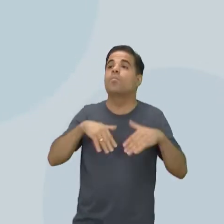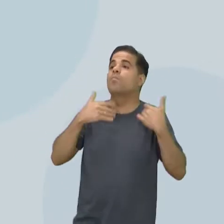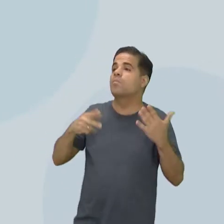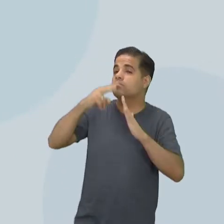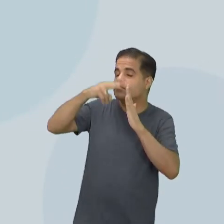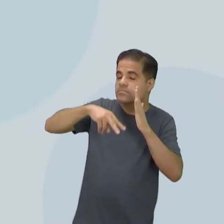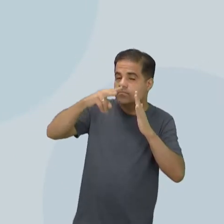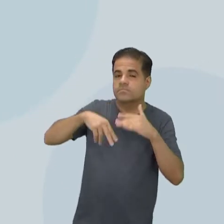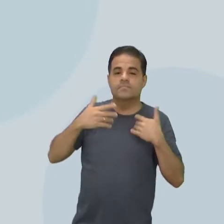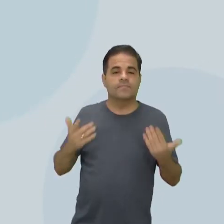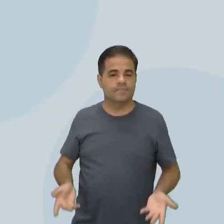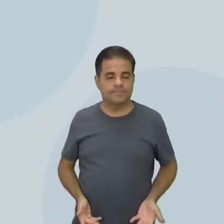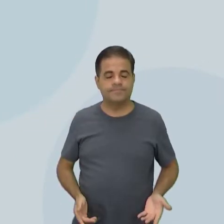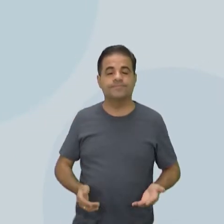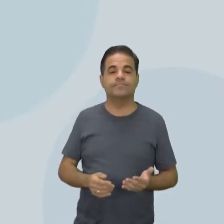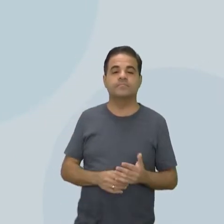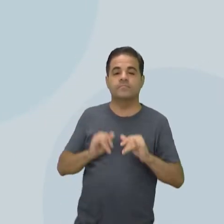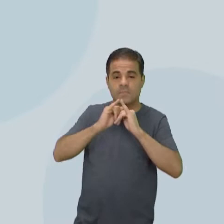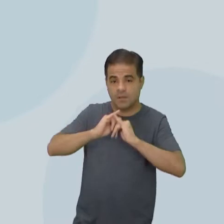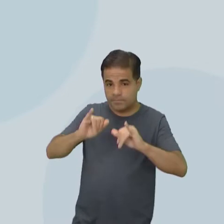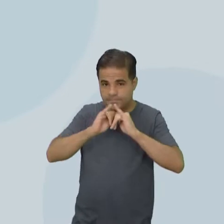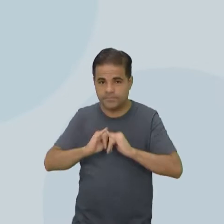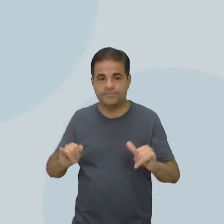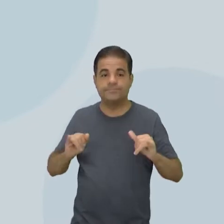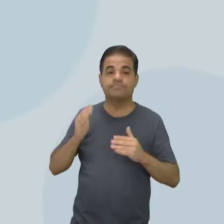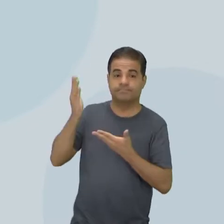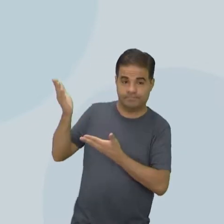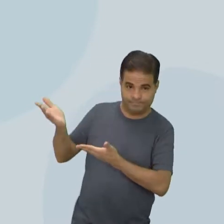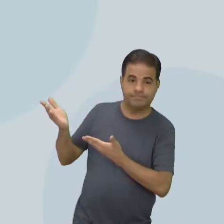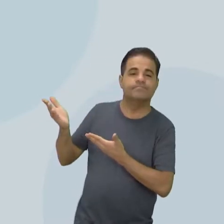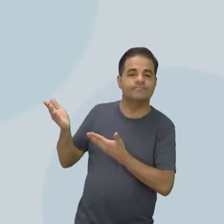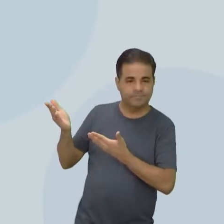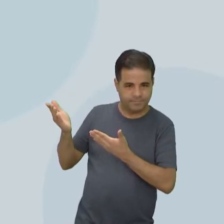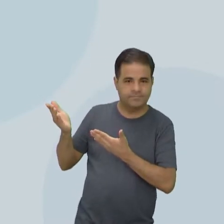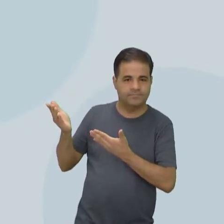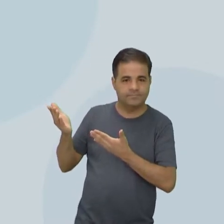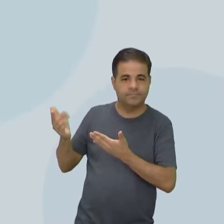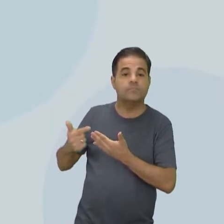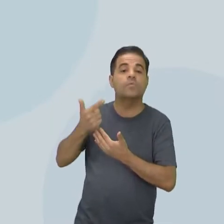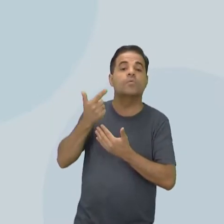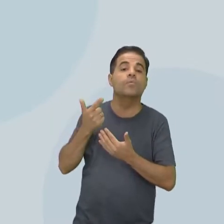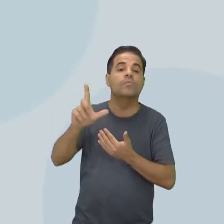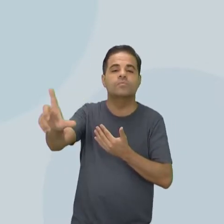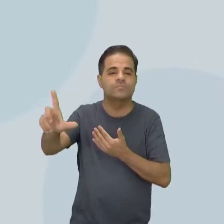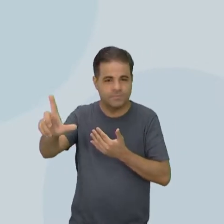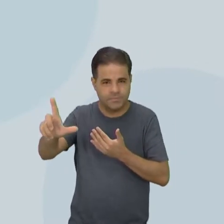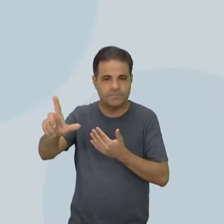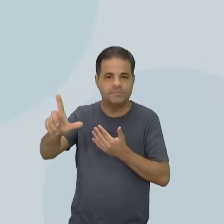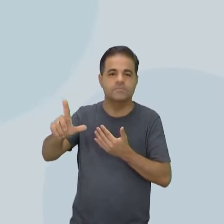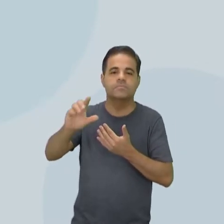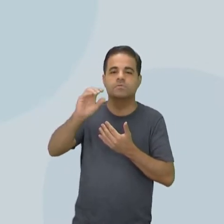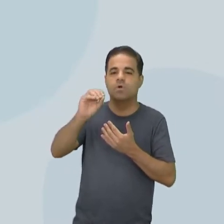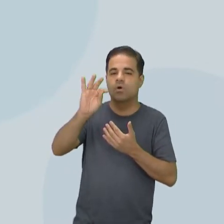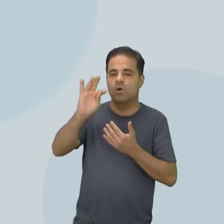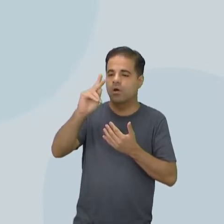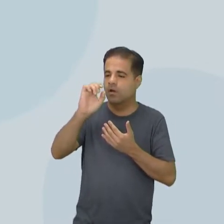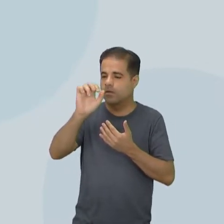leitura da manchete? Aqui, ó. Rhode Island e outros, né?